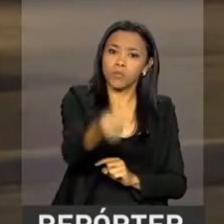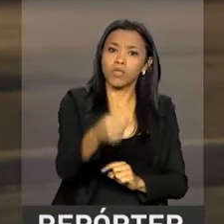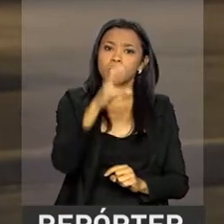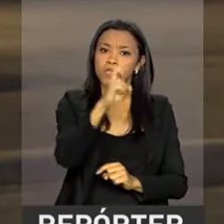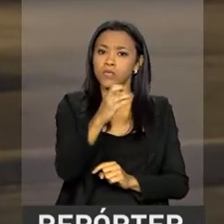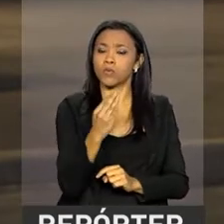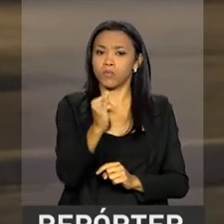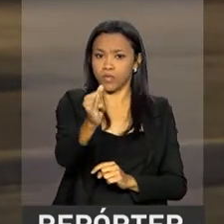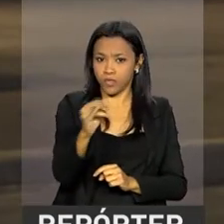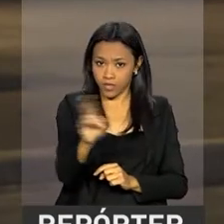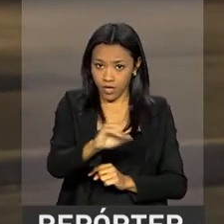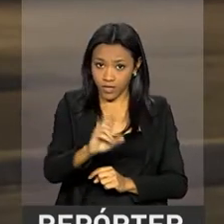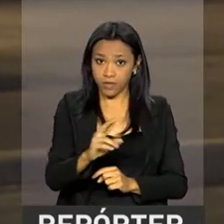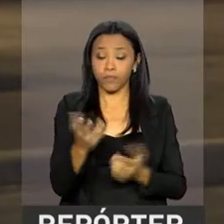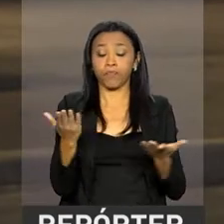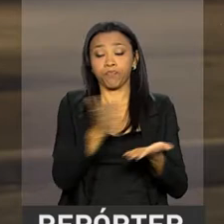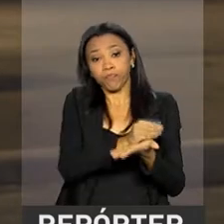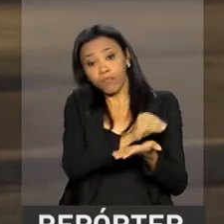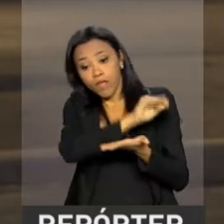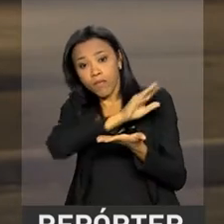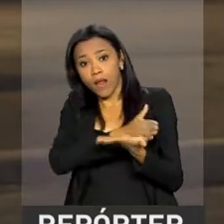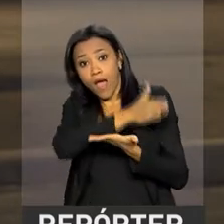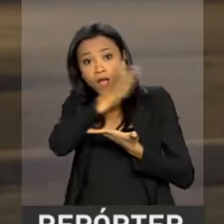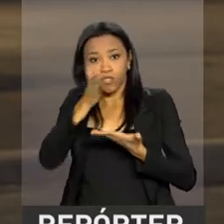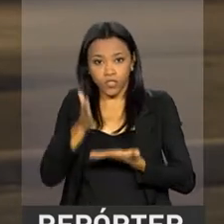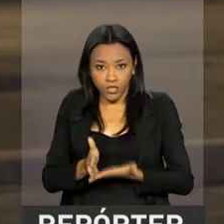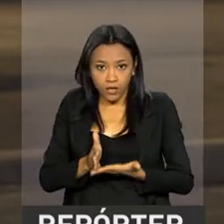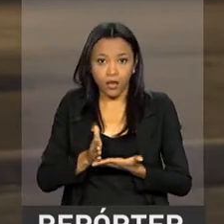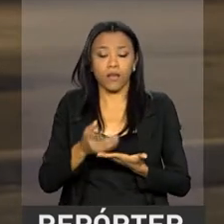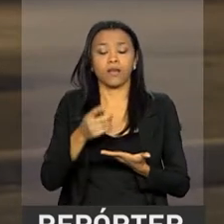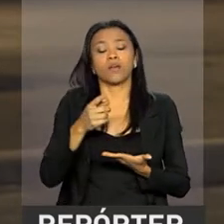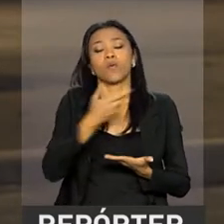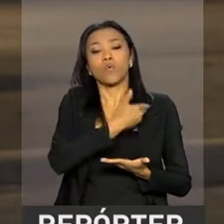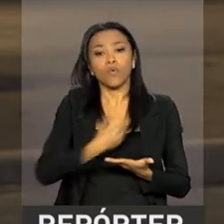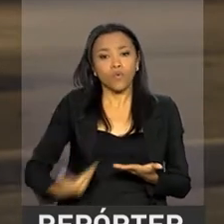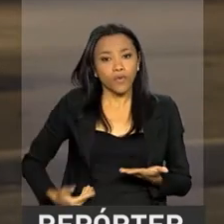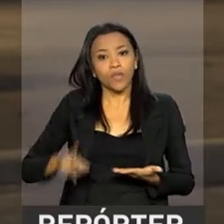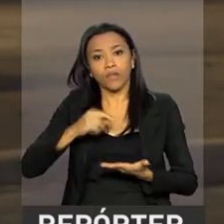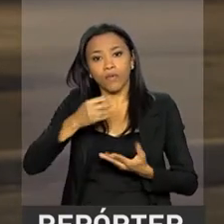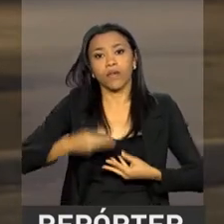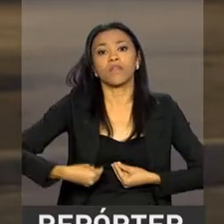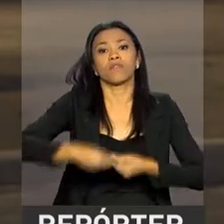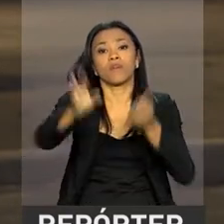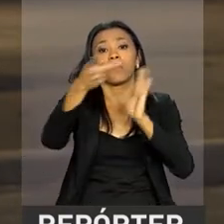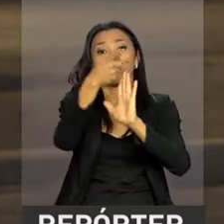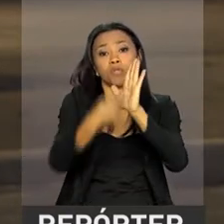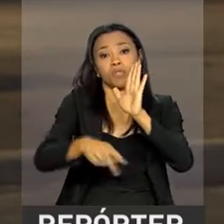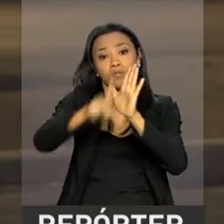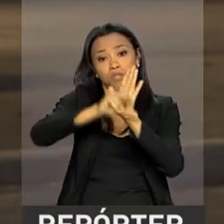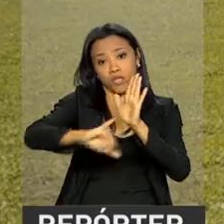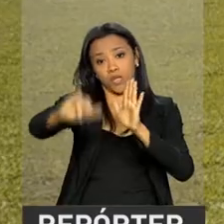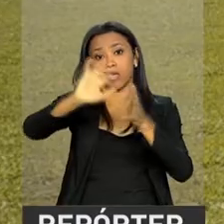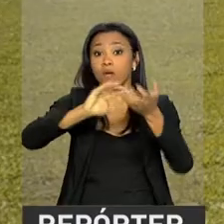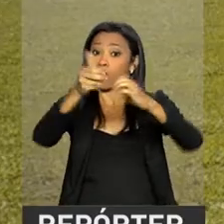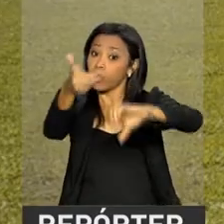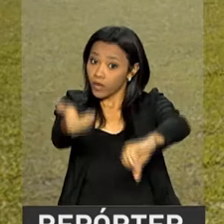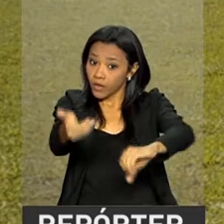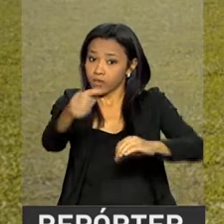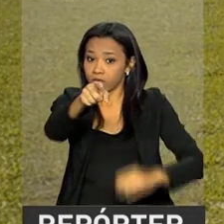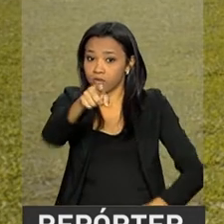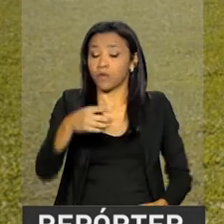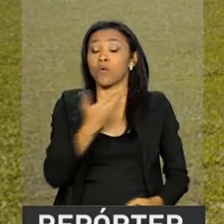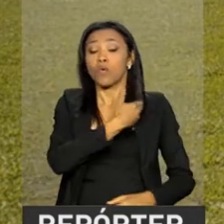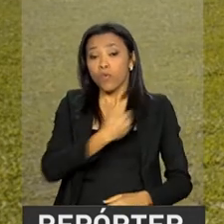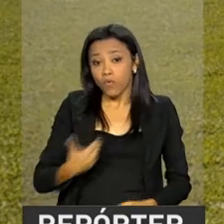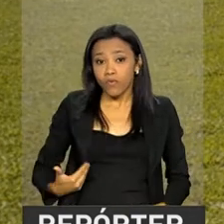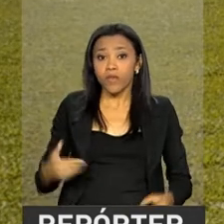reais. Para adiar o reajuste, o governo vai enviar um projeto de lei ao Congresso Nacional. O governo também